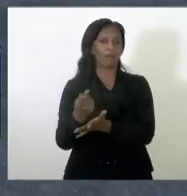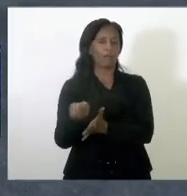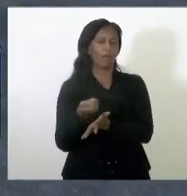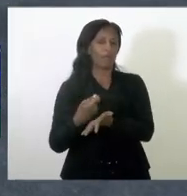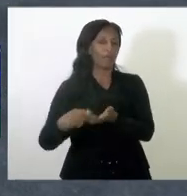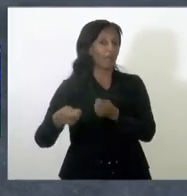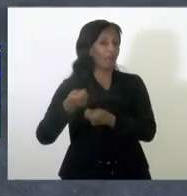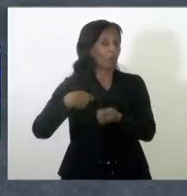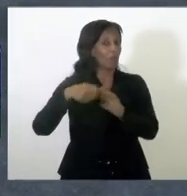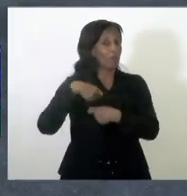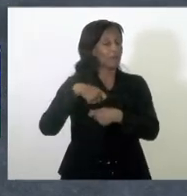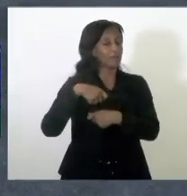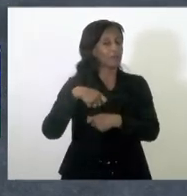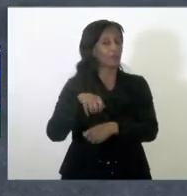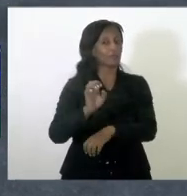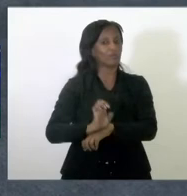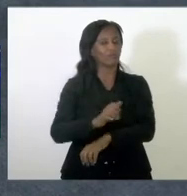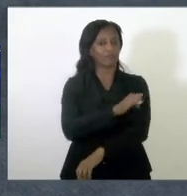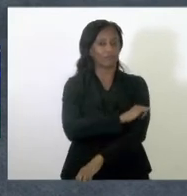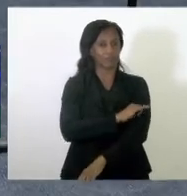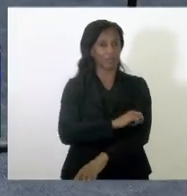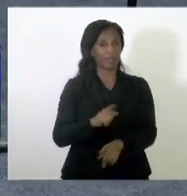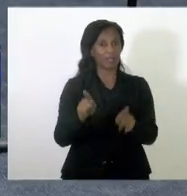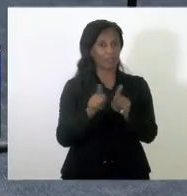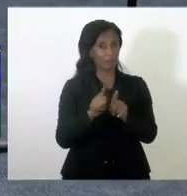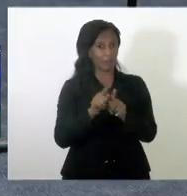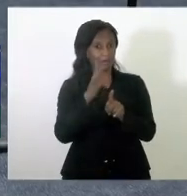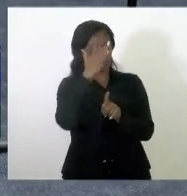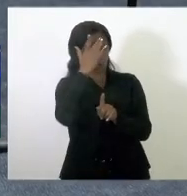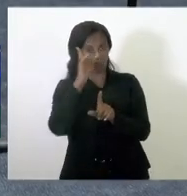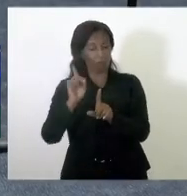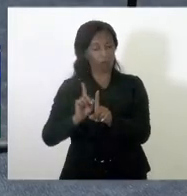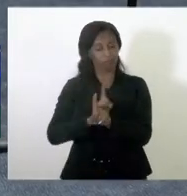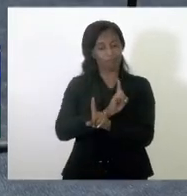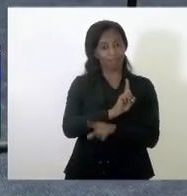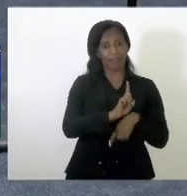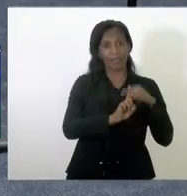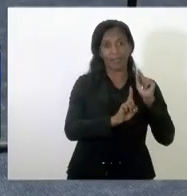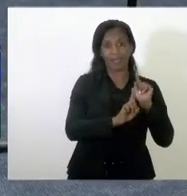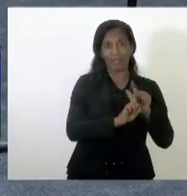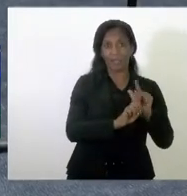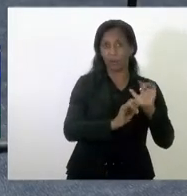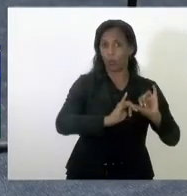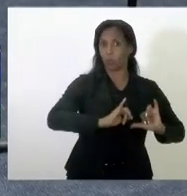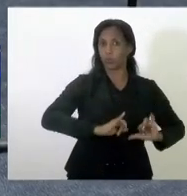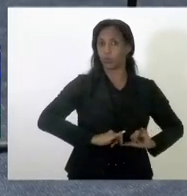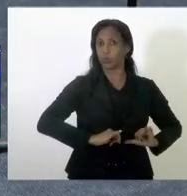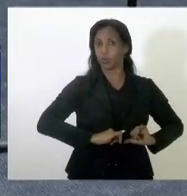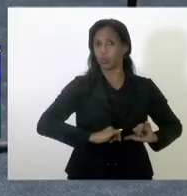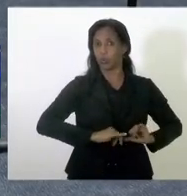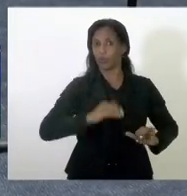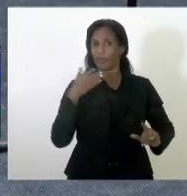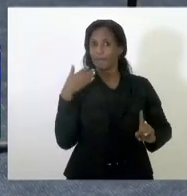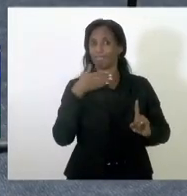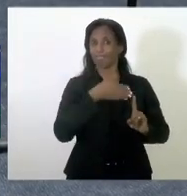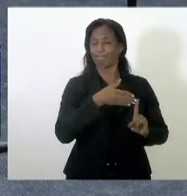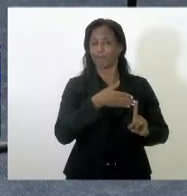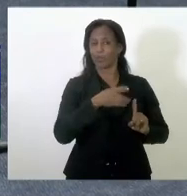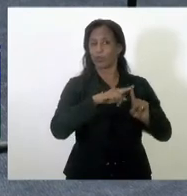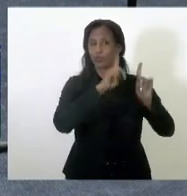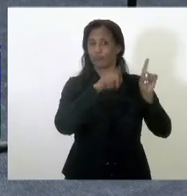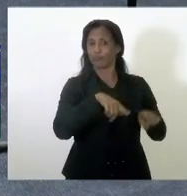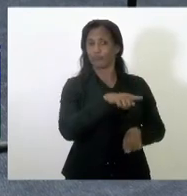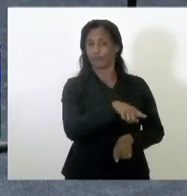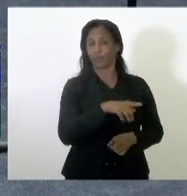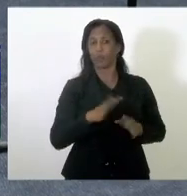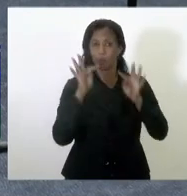recuperação financeira do Estado do Rio de Janeiro, sobretudo para aqueles na ponta que podem mais sofrer danos, no caso específico aqui, os servidores públicos. Então, o